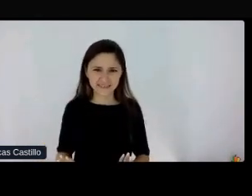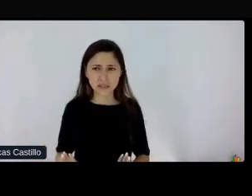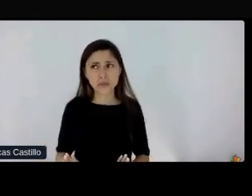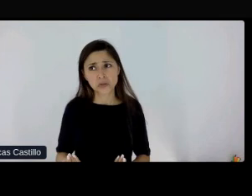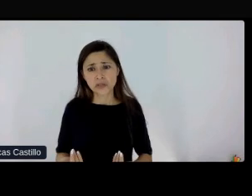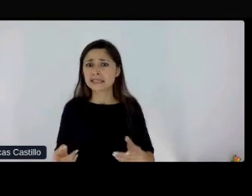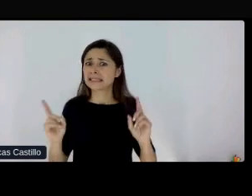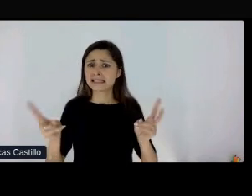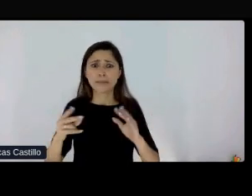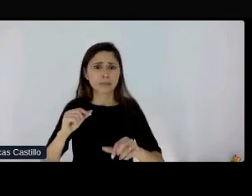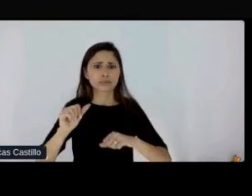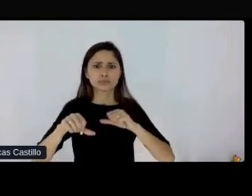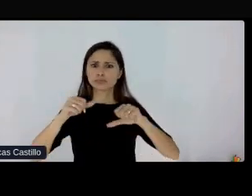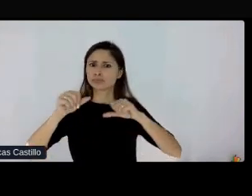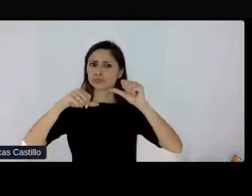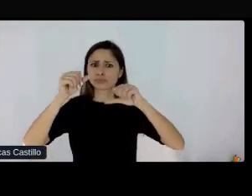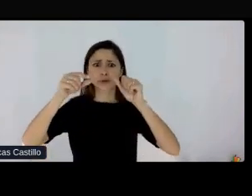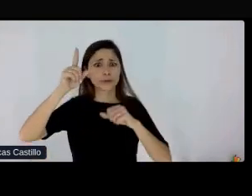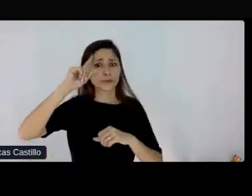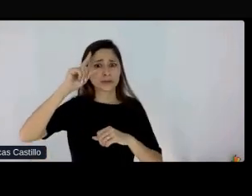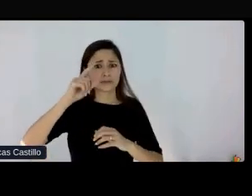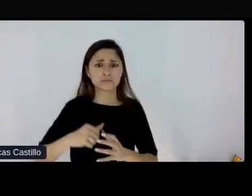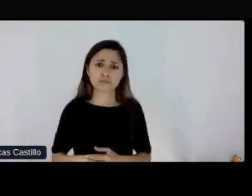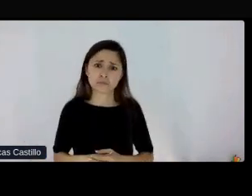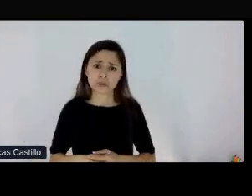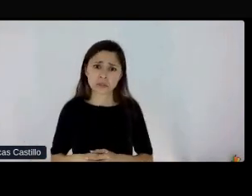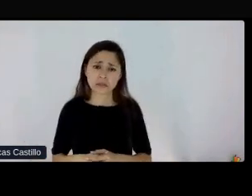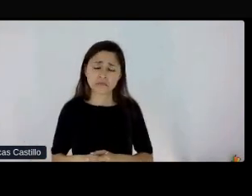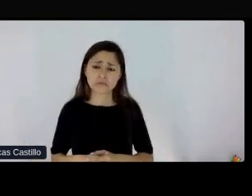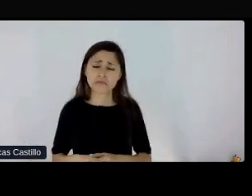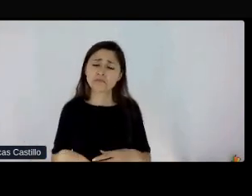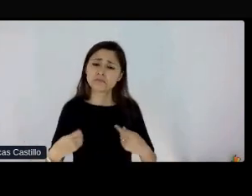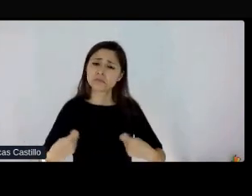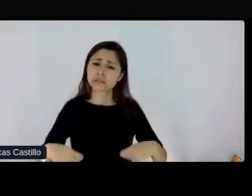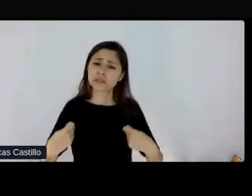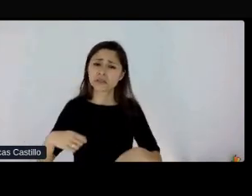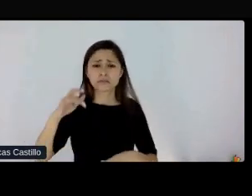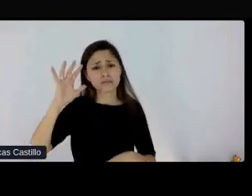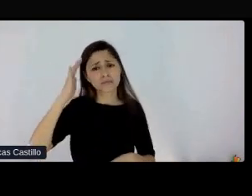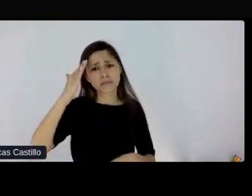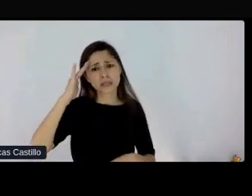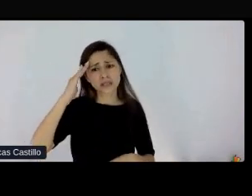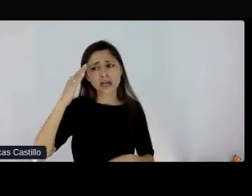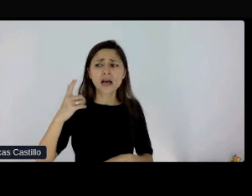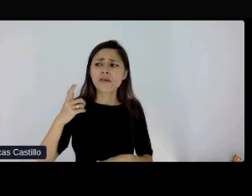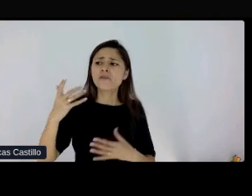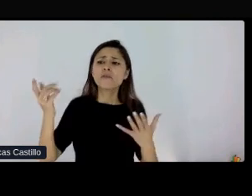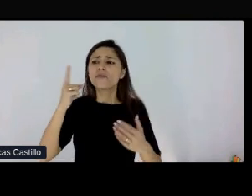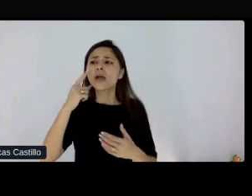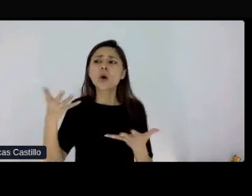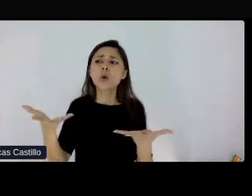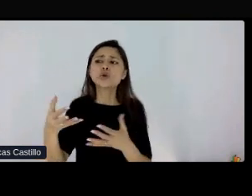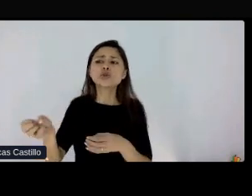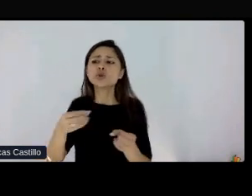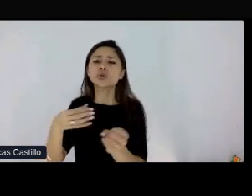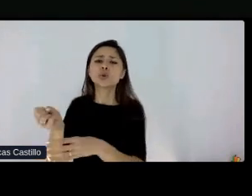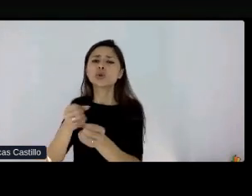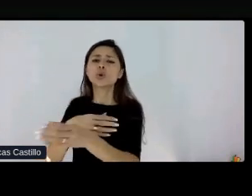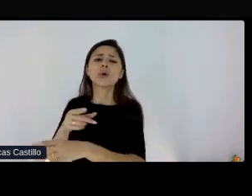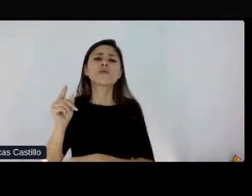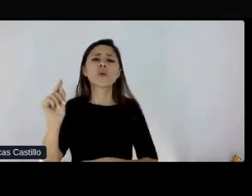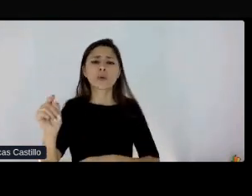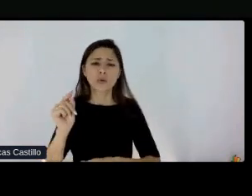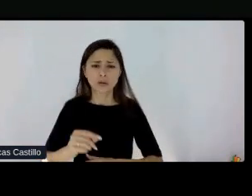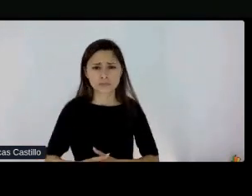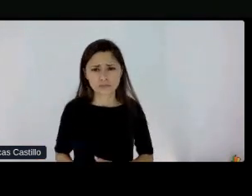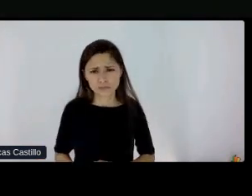sendo atualizado todos os dias, a gente precisa se manter a par dessas realidades dessas pessoas. Né?